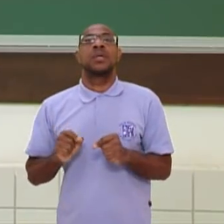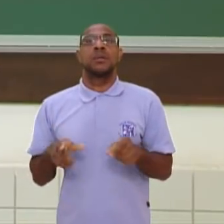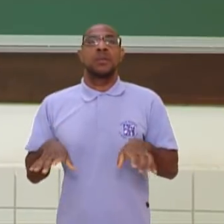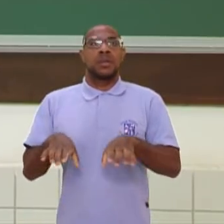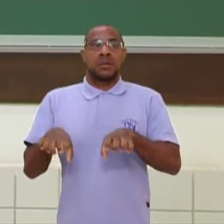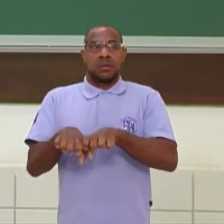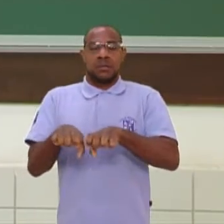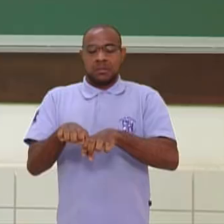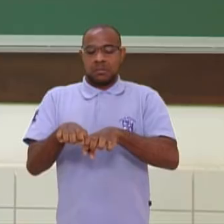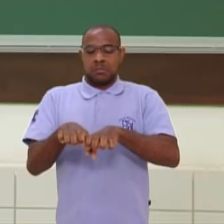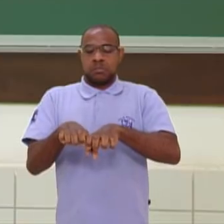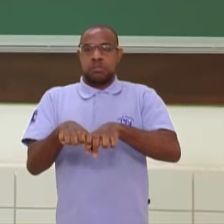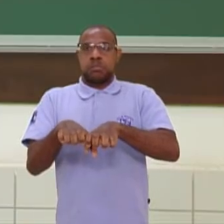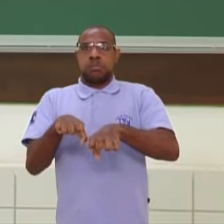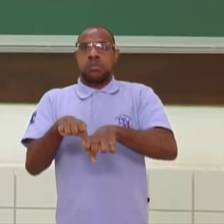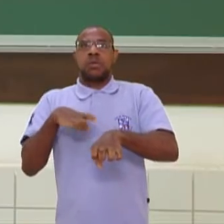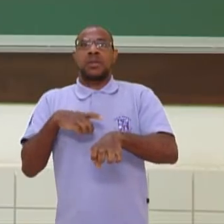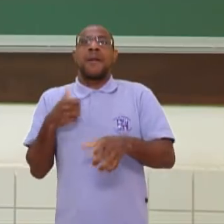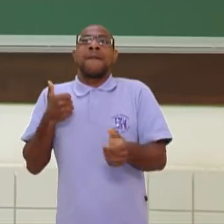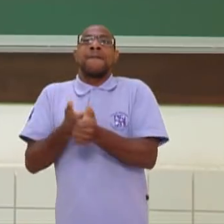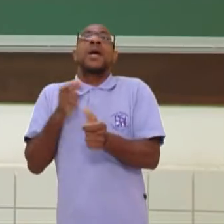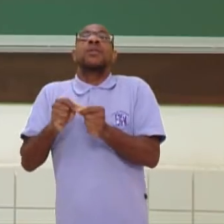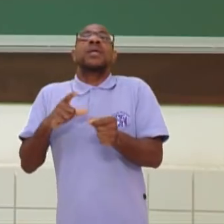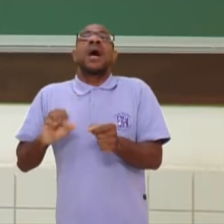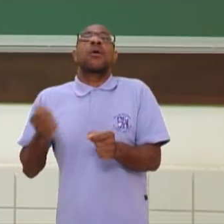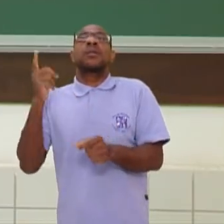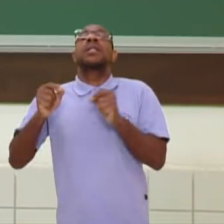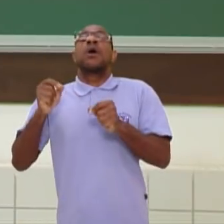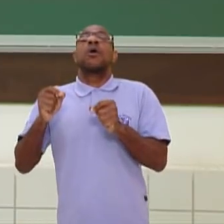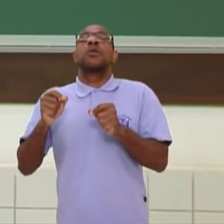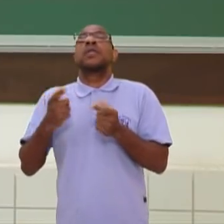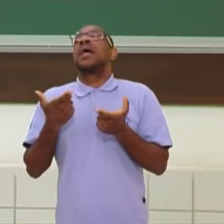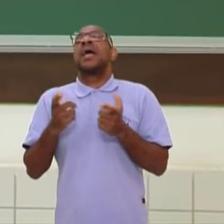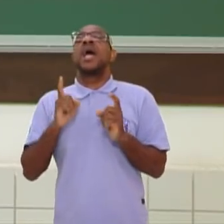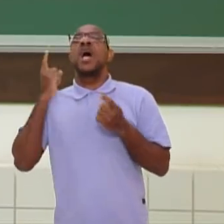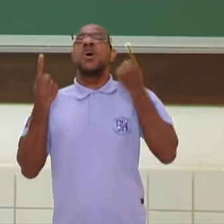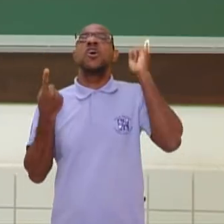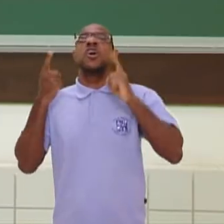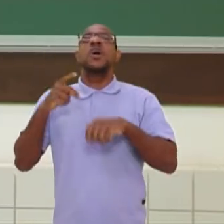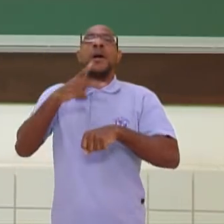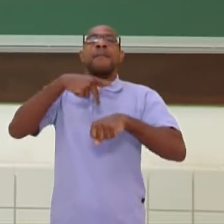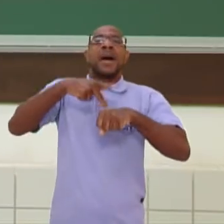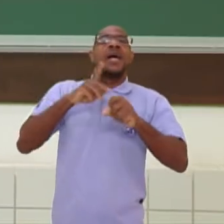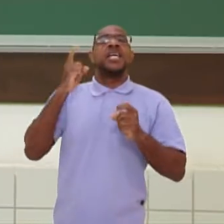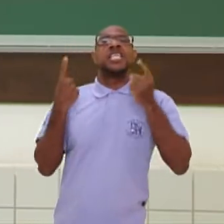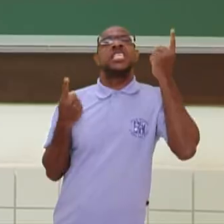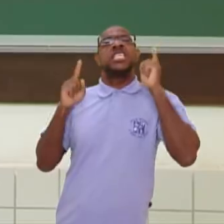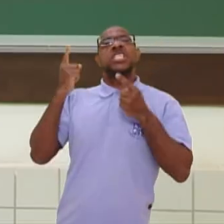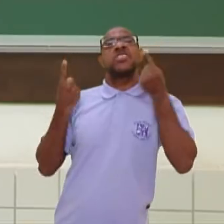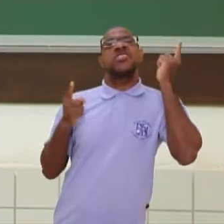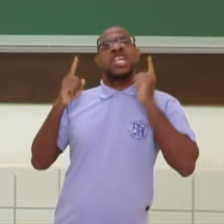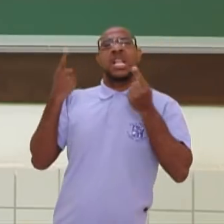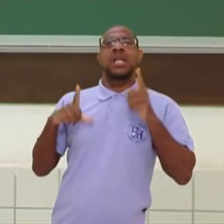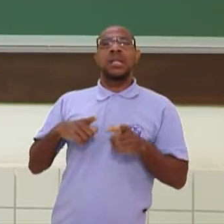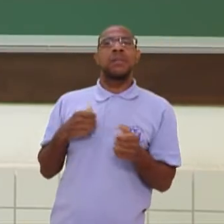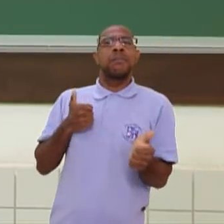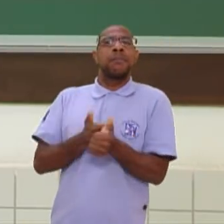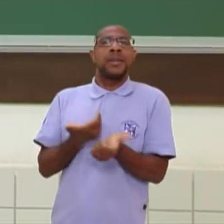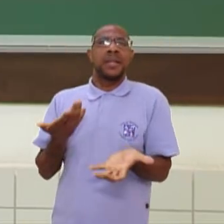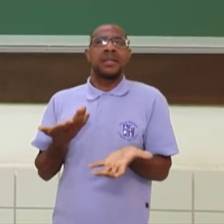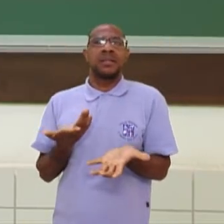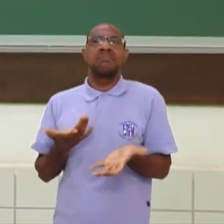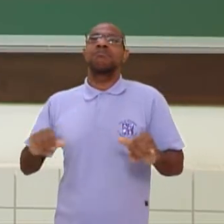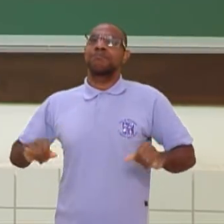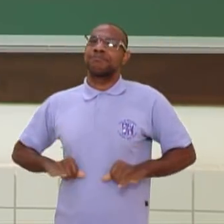que pega bem a região do Chile. E toda a ponta que a gente vai ter ali, oeste da América do Sul, acaba